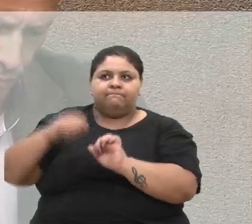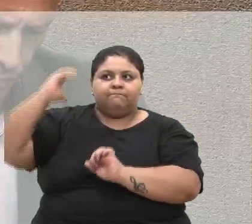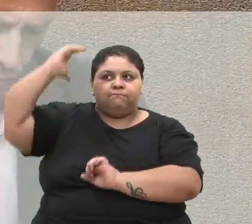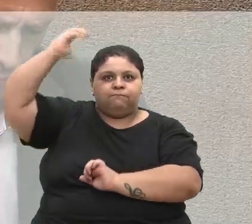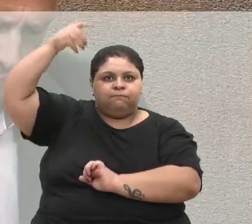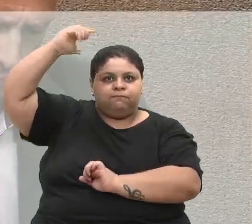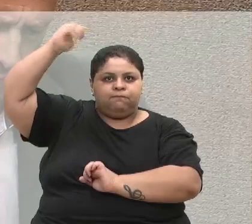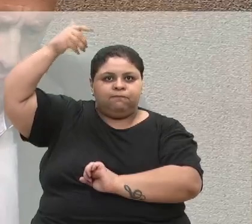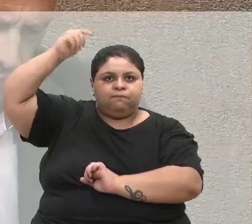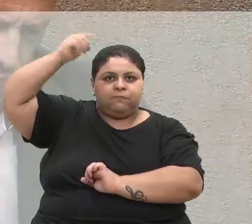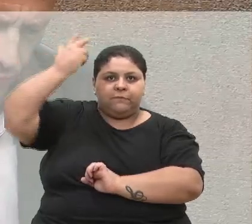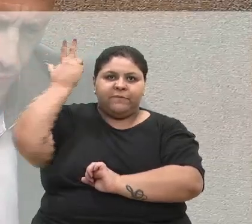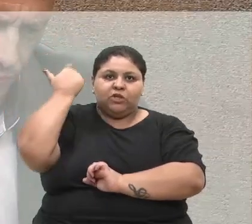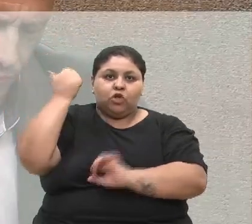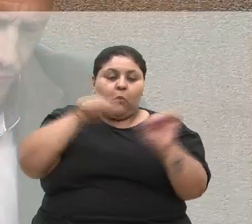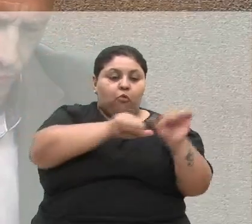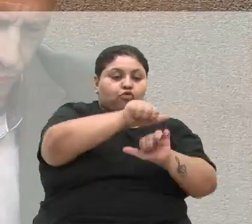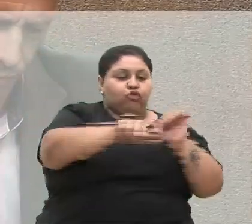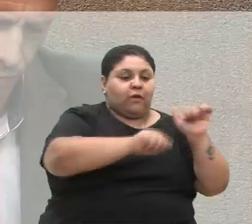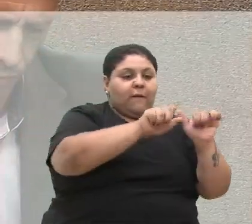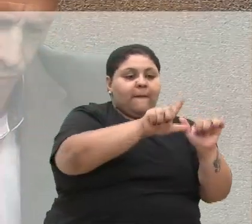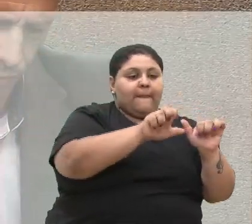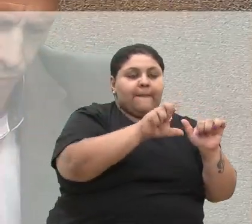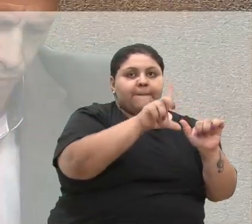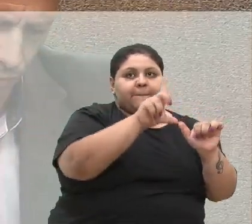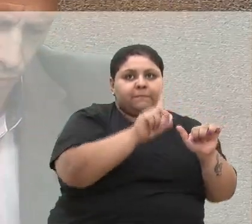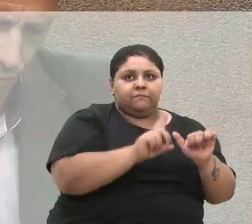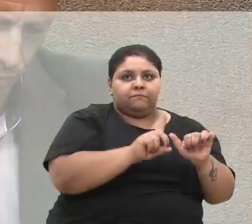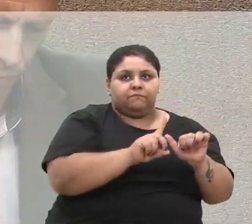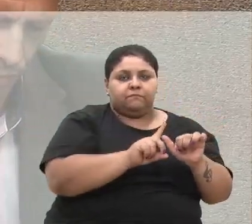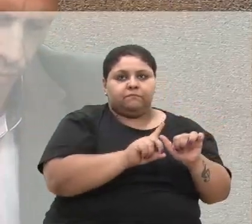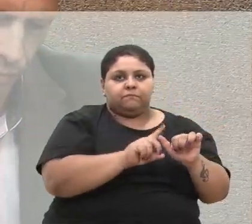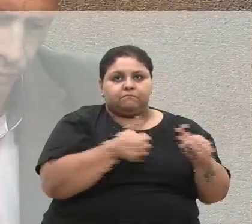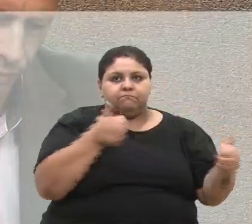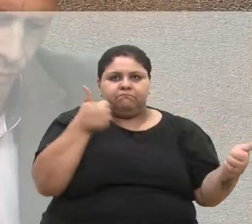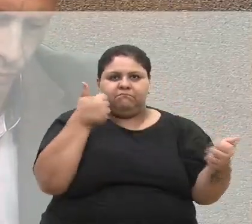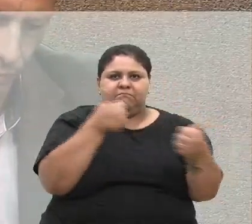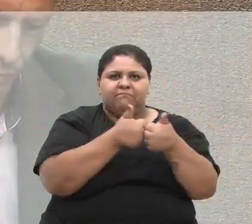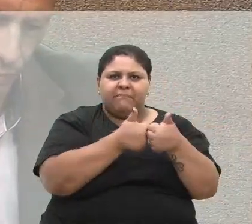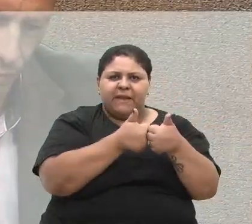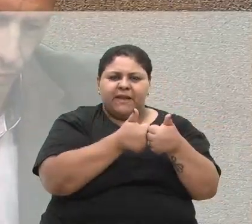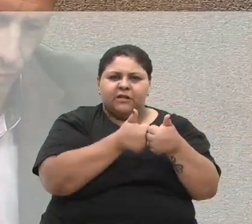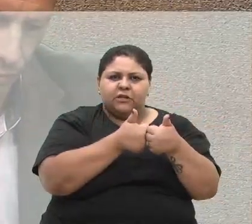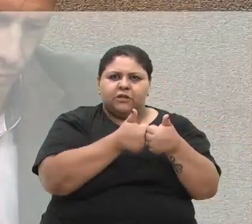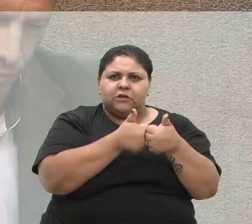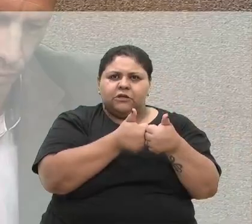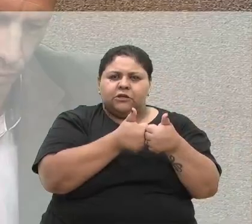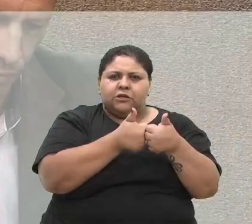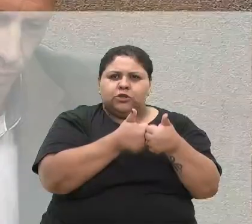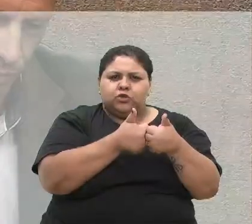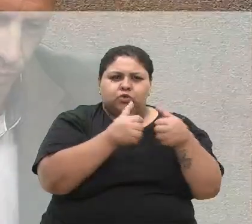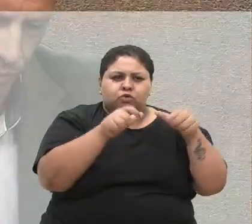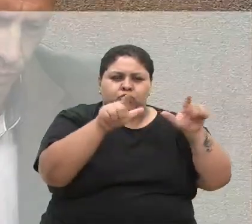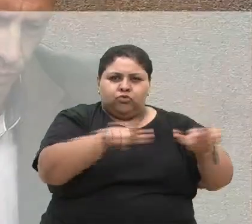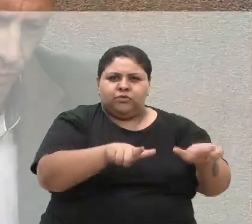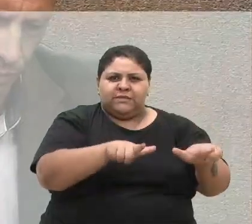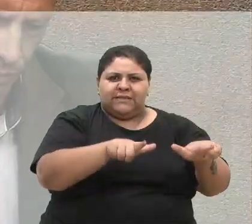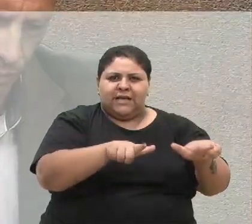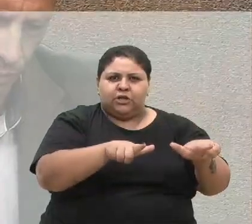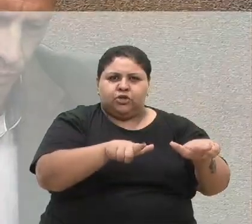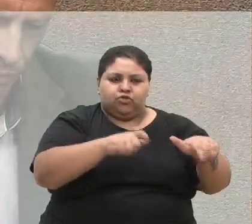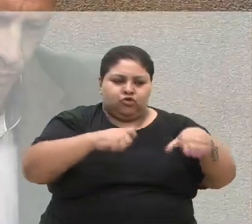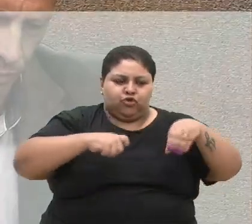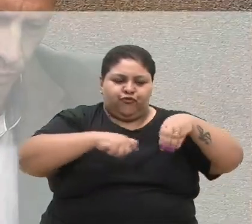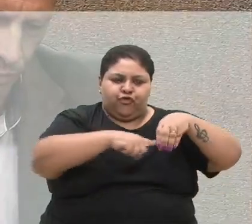por LED ao entorno do estádio Francisco Stedley, estádio Centenário, da Cercaxias, em toda a sua